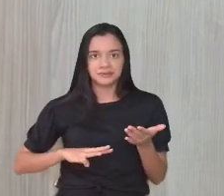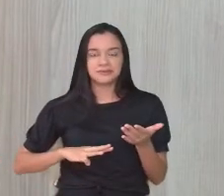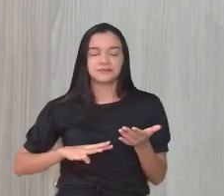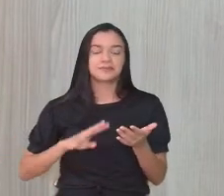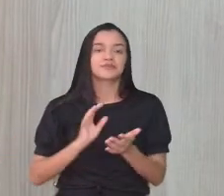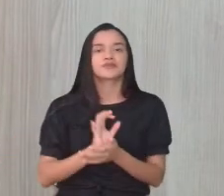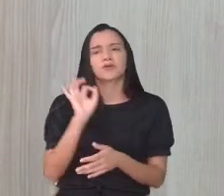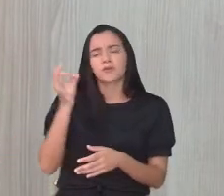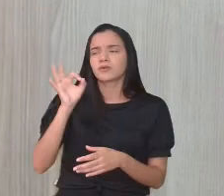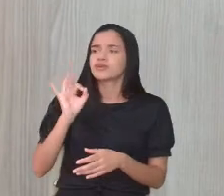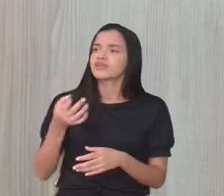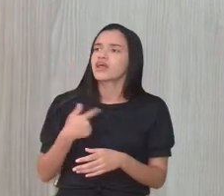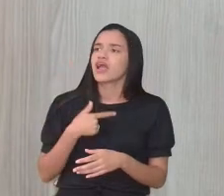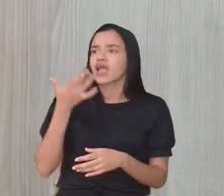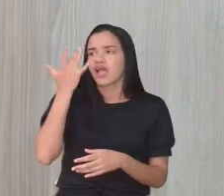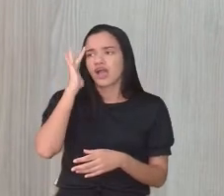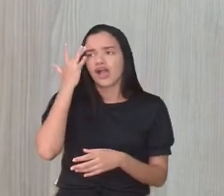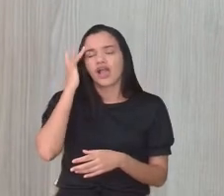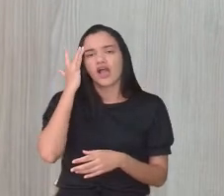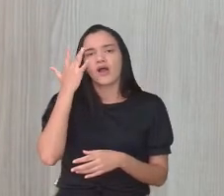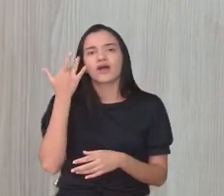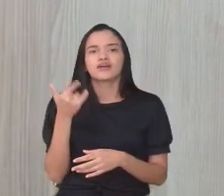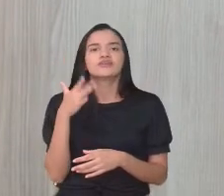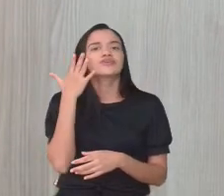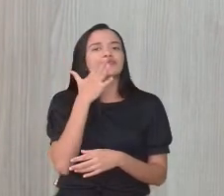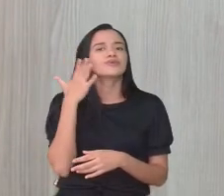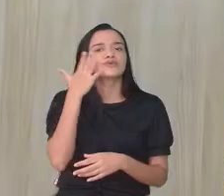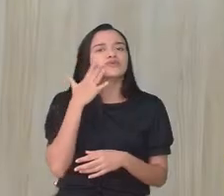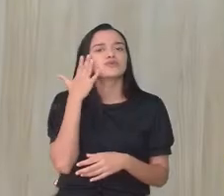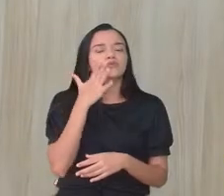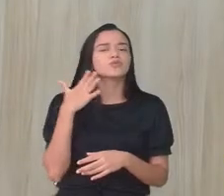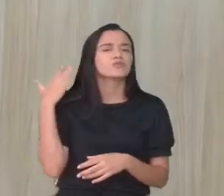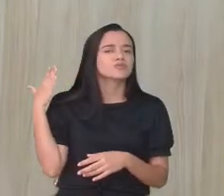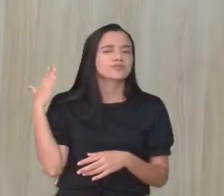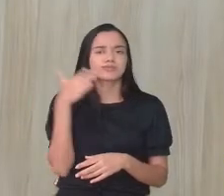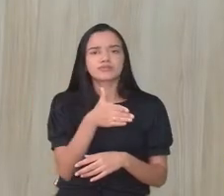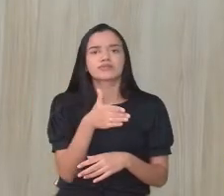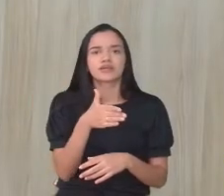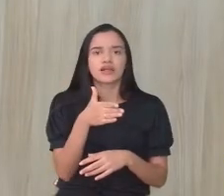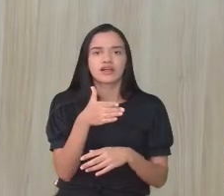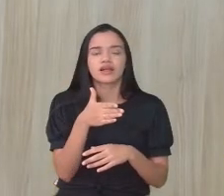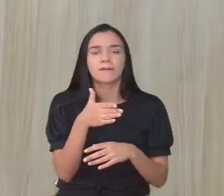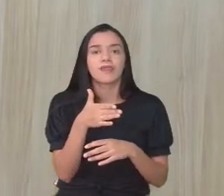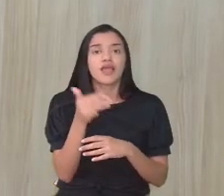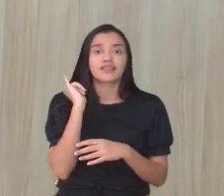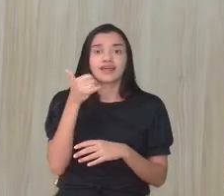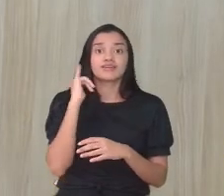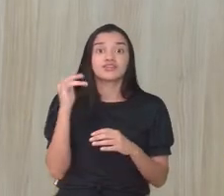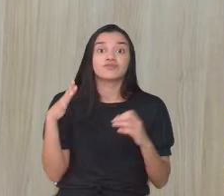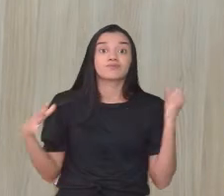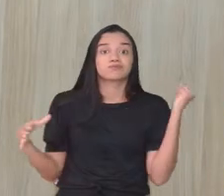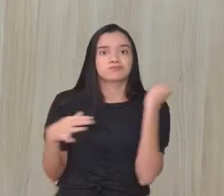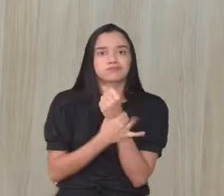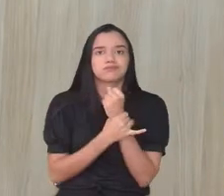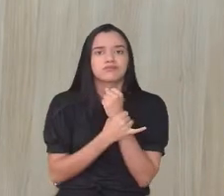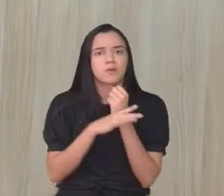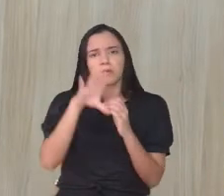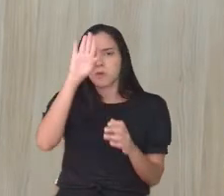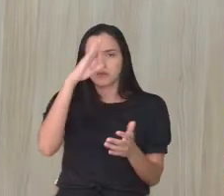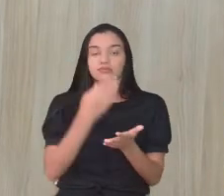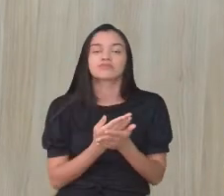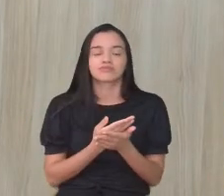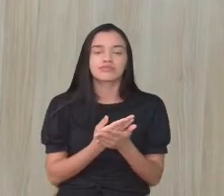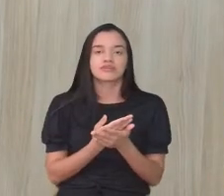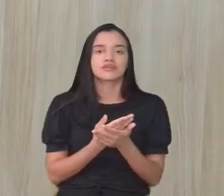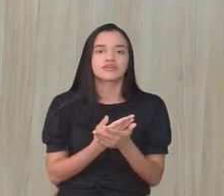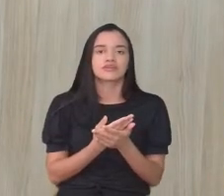Com certeza. Eu acho que o discurso direto, ele torna a narrativa mais confiável, sabe? Isso, exatamente. Porque dá a exatamente. impressão